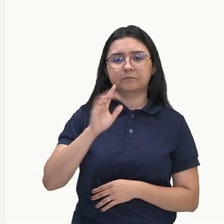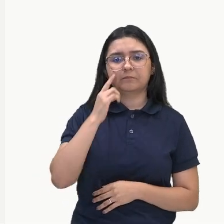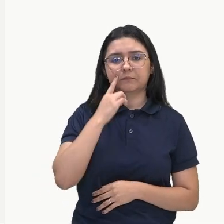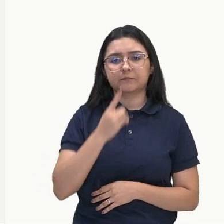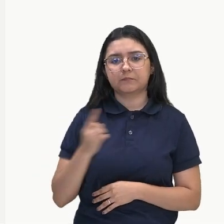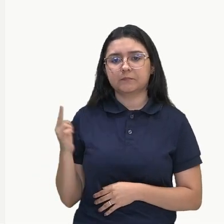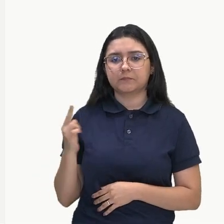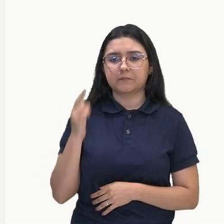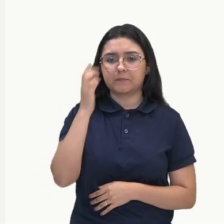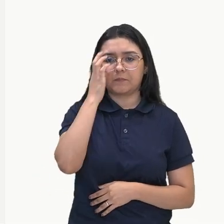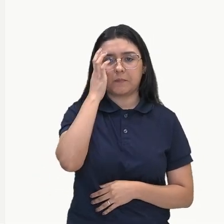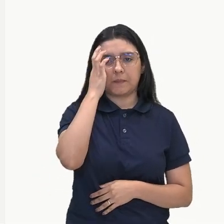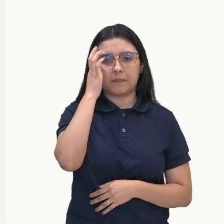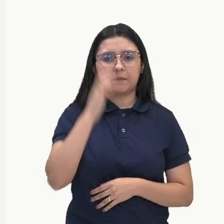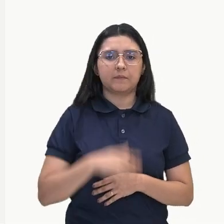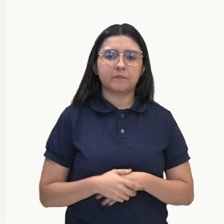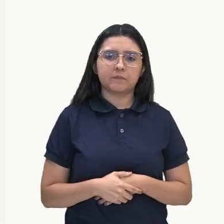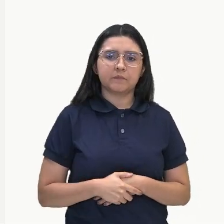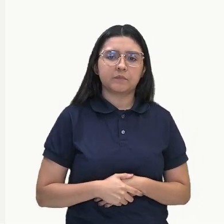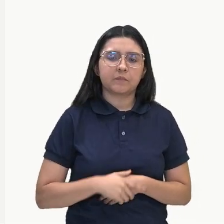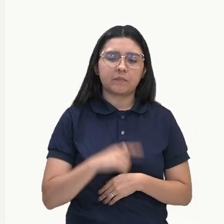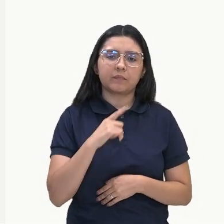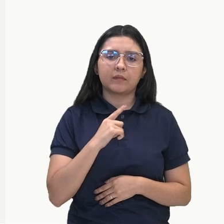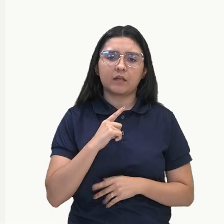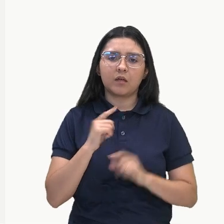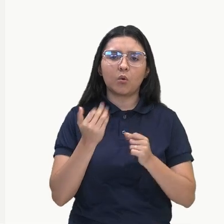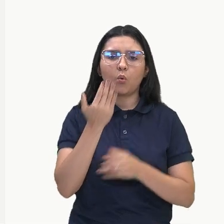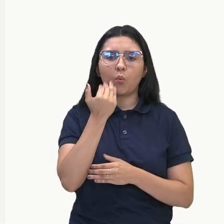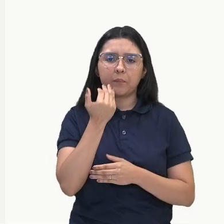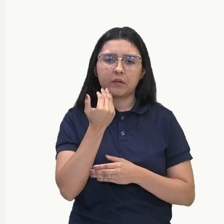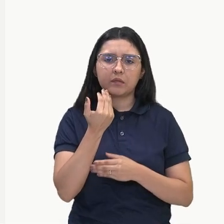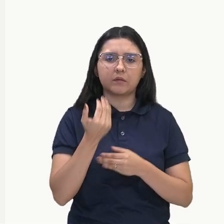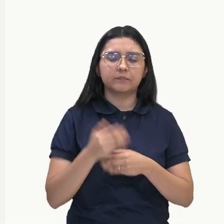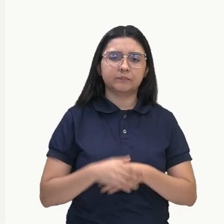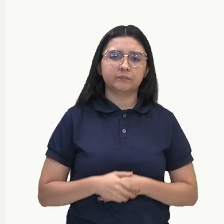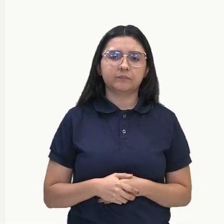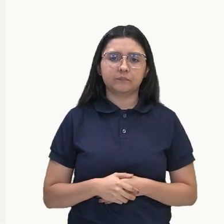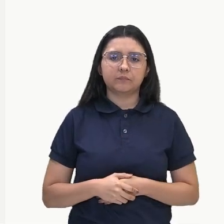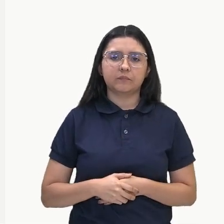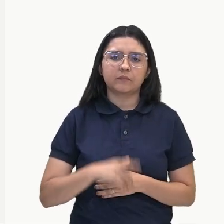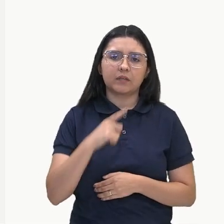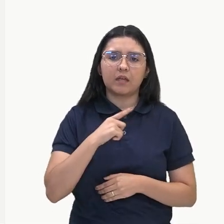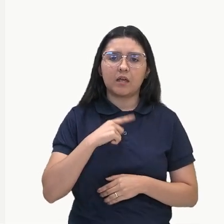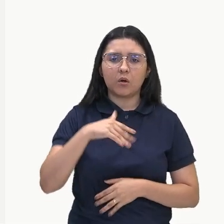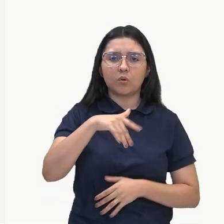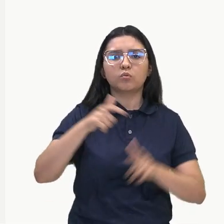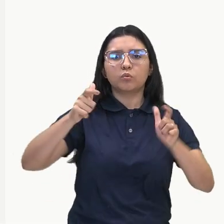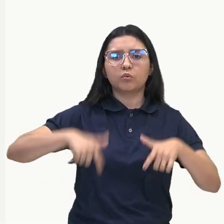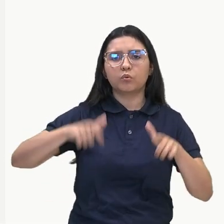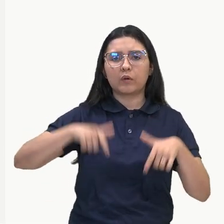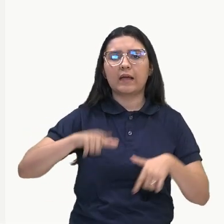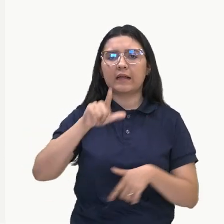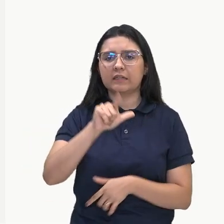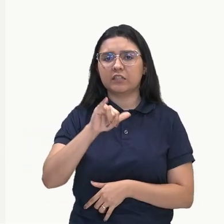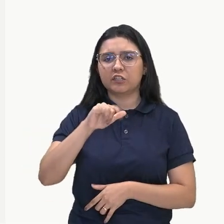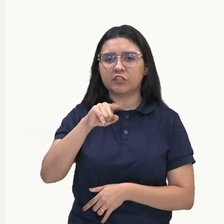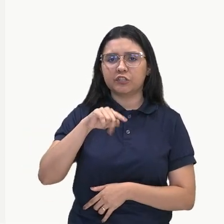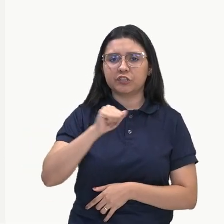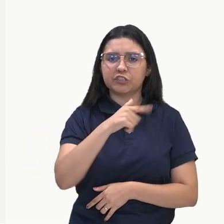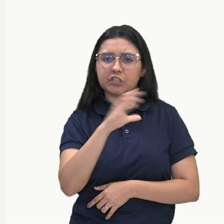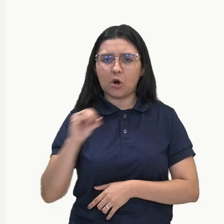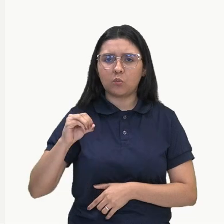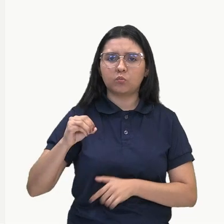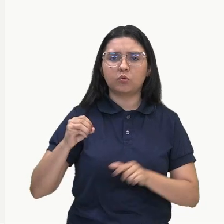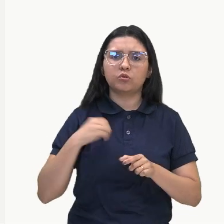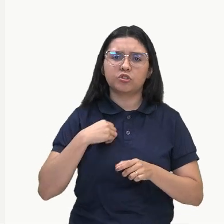aqui são de restos de comida, ok? Isso aqui é um lixão, certo? E tudo isso daqui que vocês